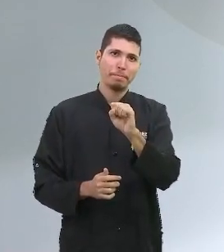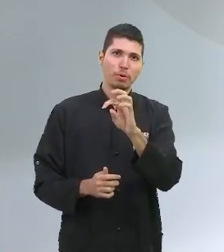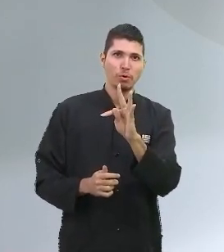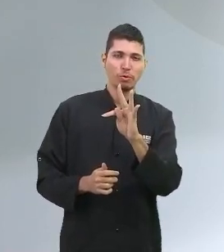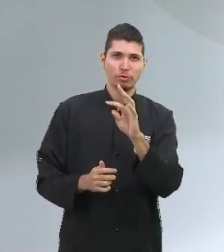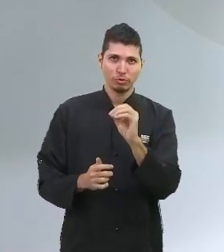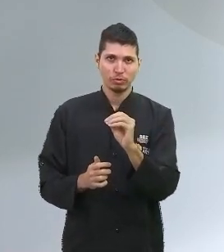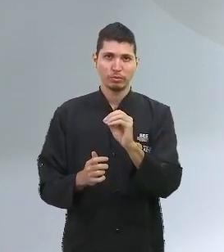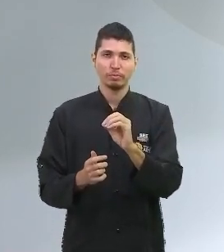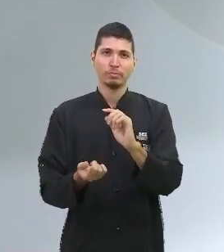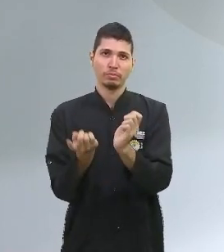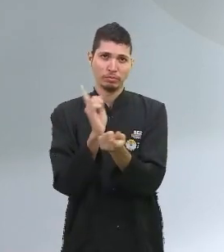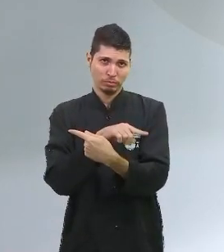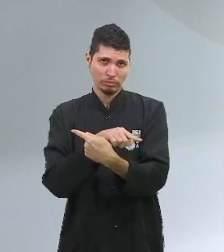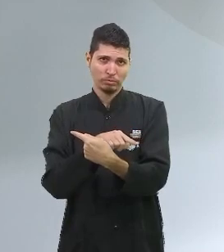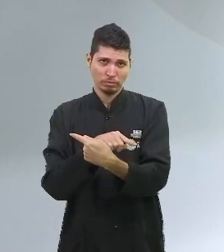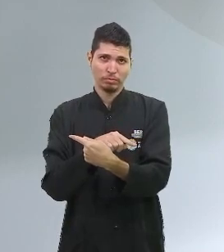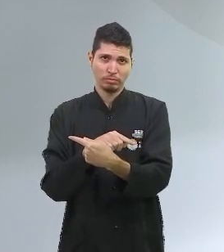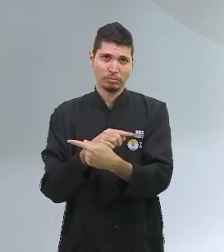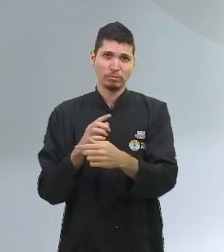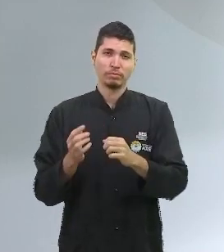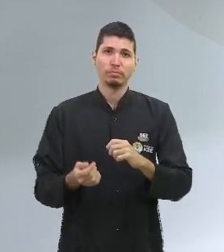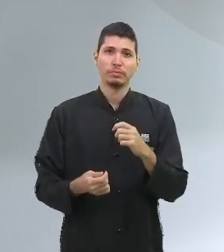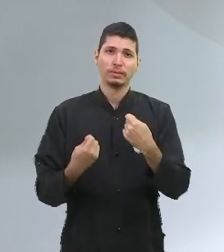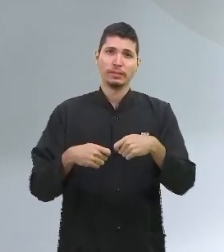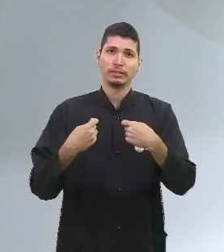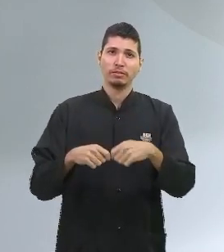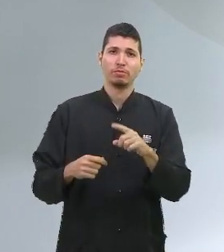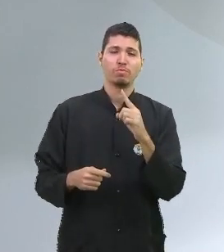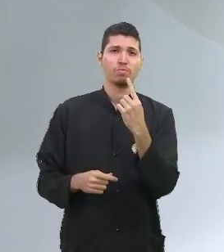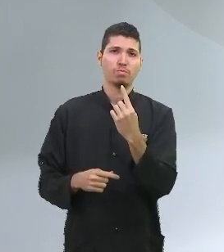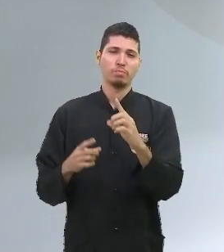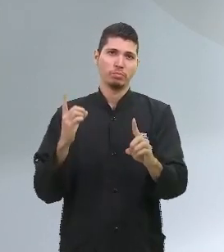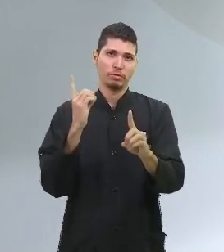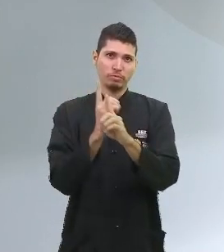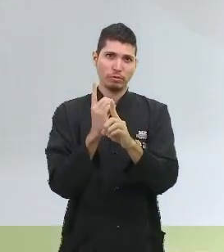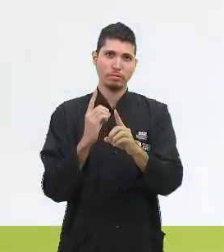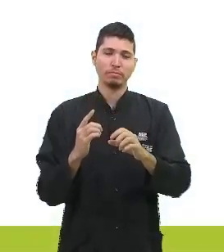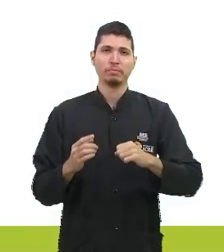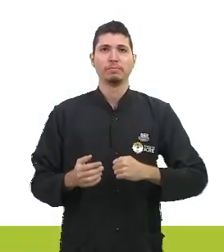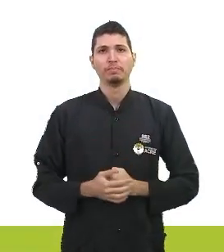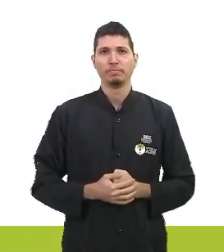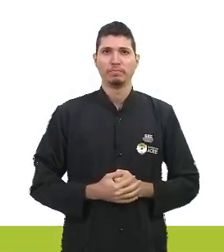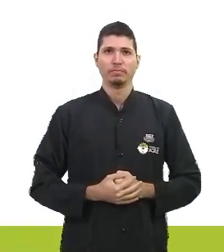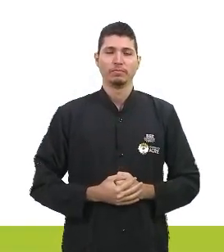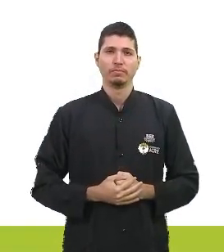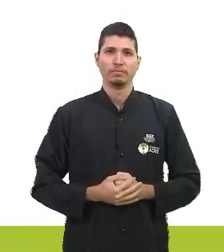desses desconhecidos para descobri-lo. Vou mostrar como fica isso agora.